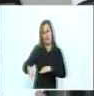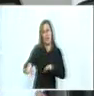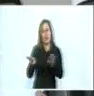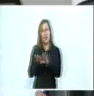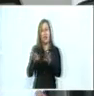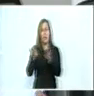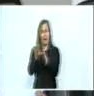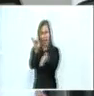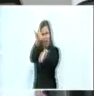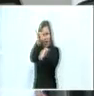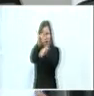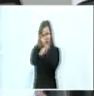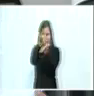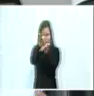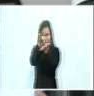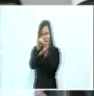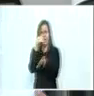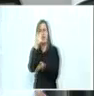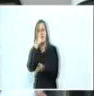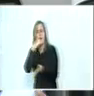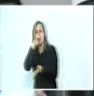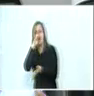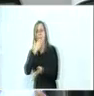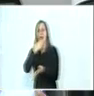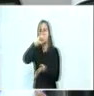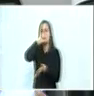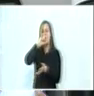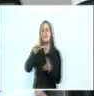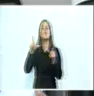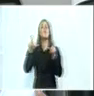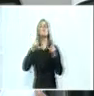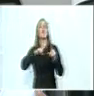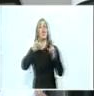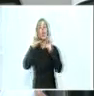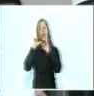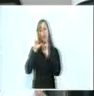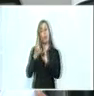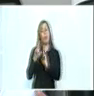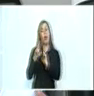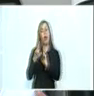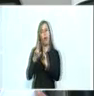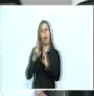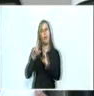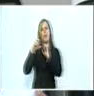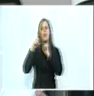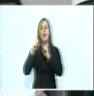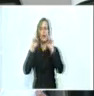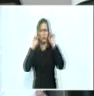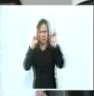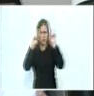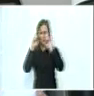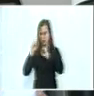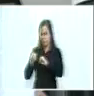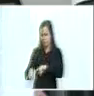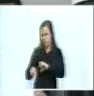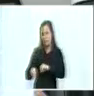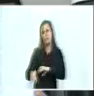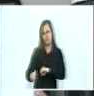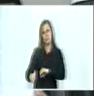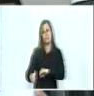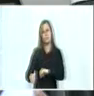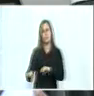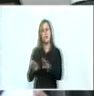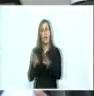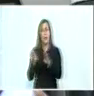em realidade, tanto o pai como a mãe têm as mesmas condições para educar e criar os filhos, já que